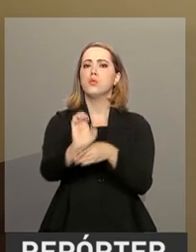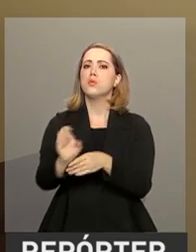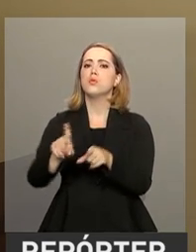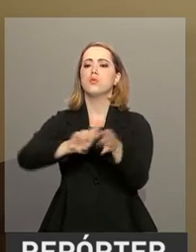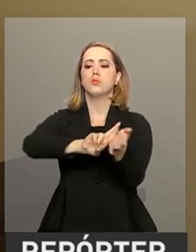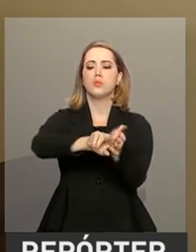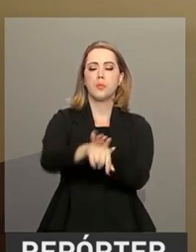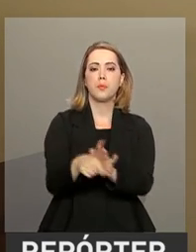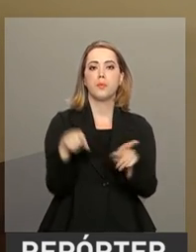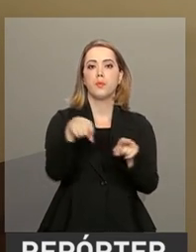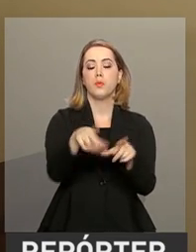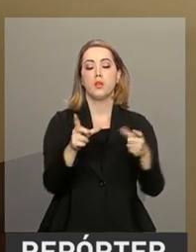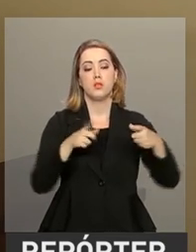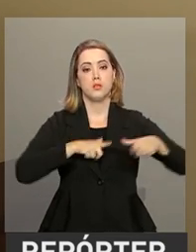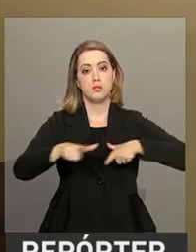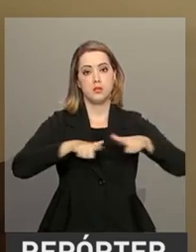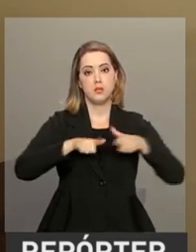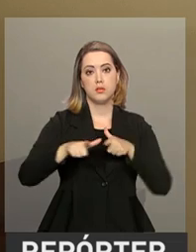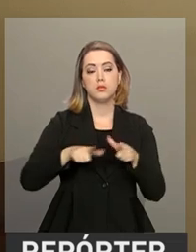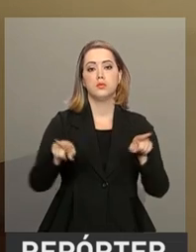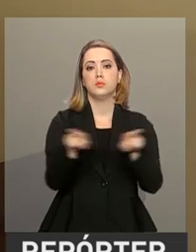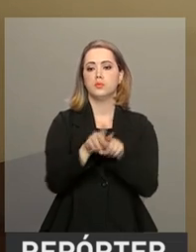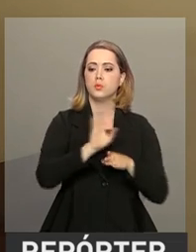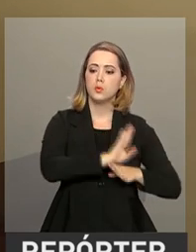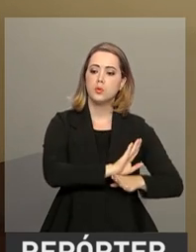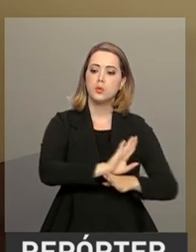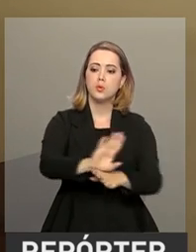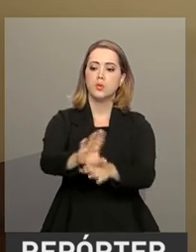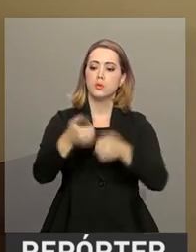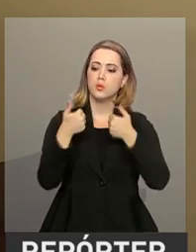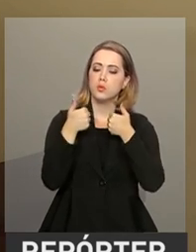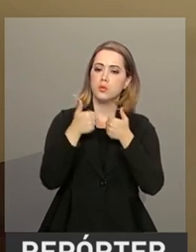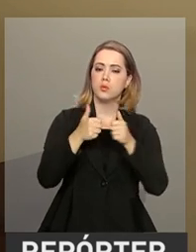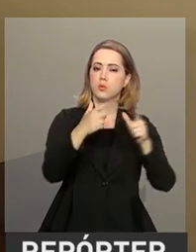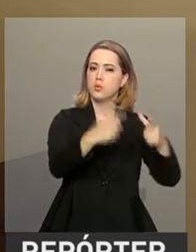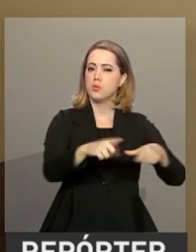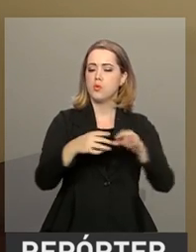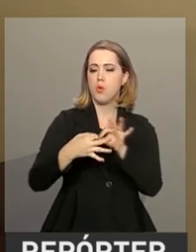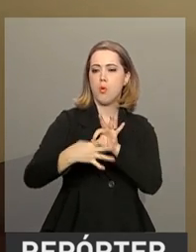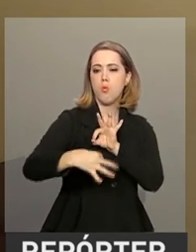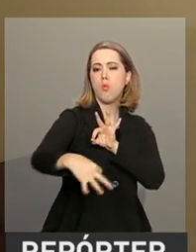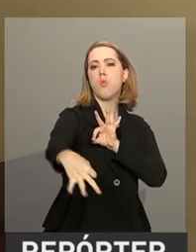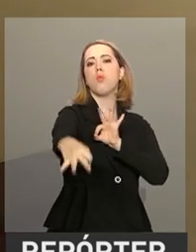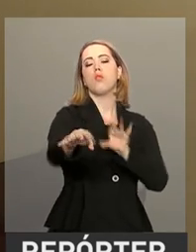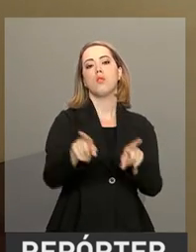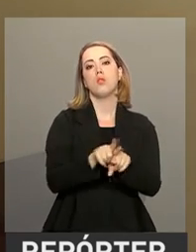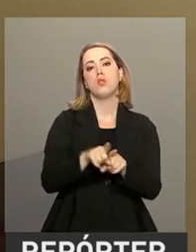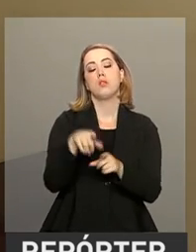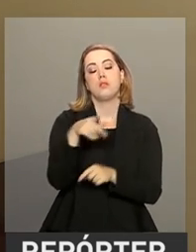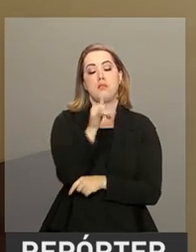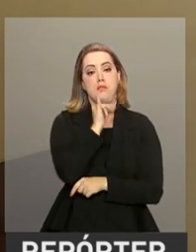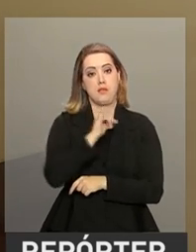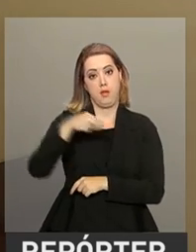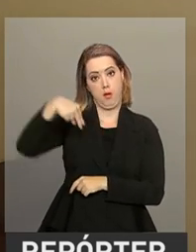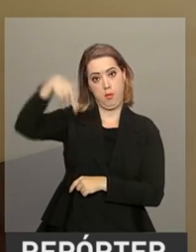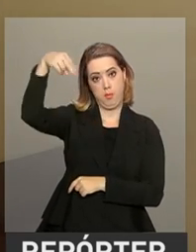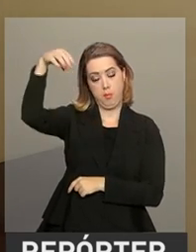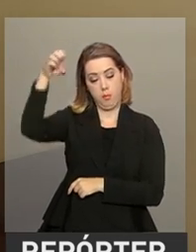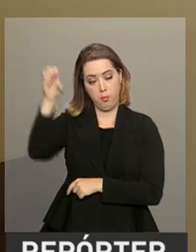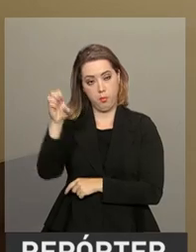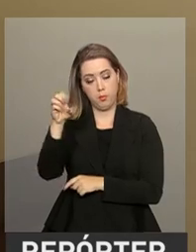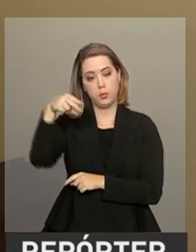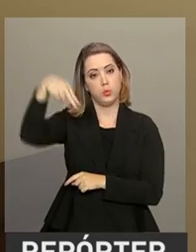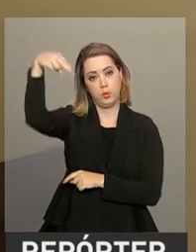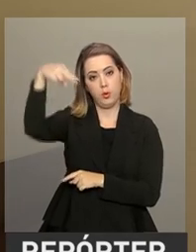locais, as Forças Armadas trabalharam tanto para dar apoio logístico em lugares de difícil acesso, como no norte, quanto para